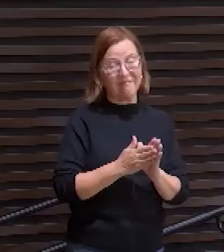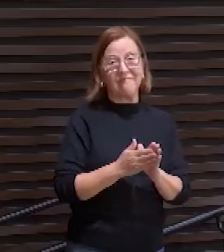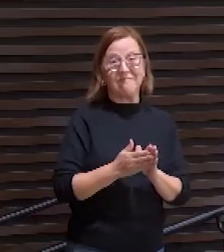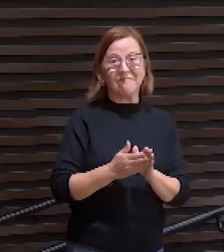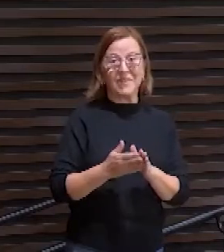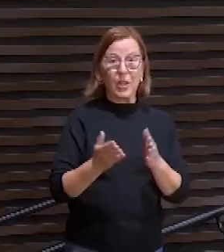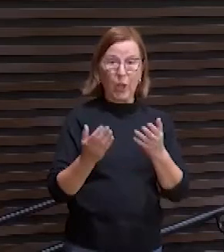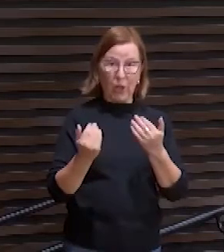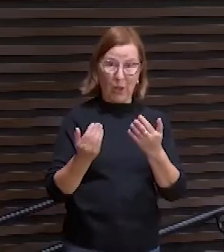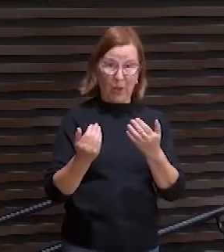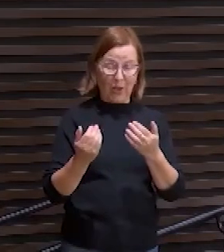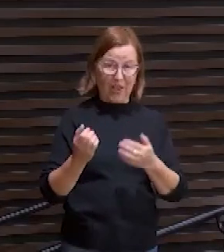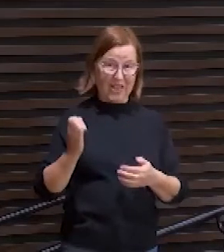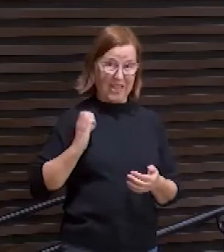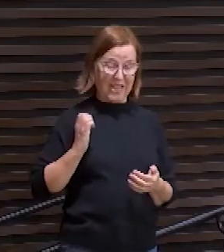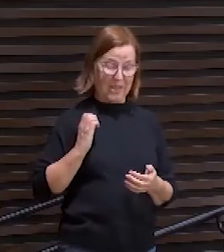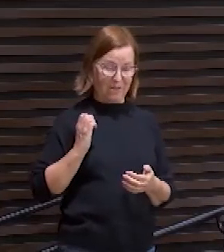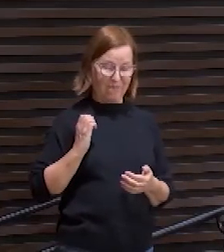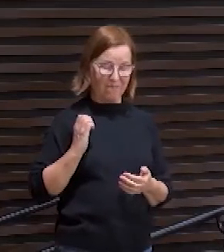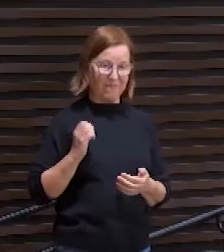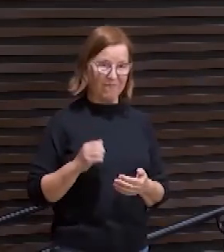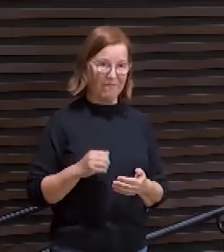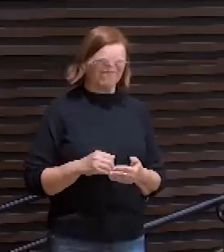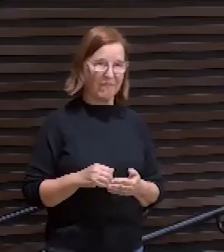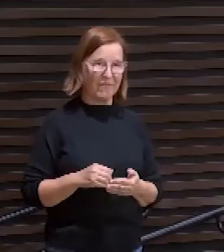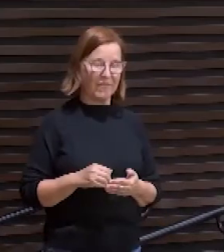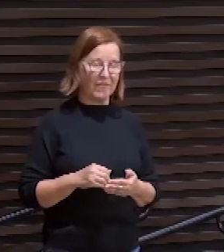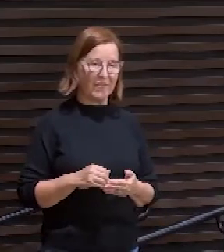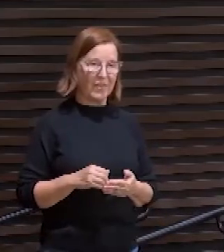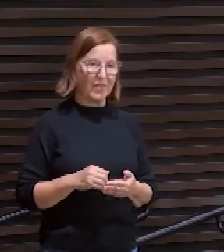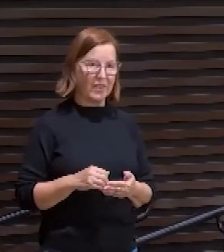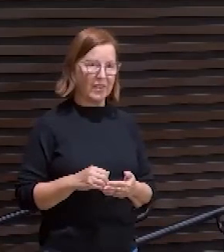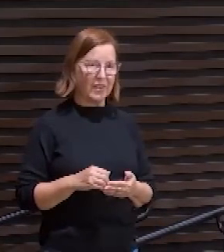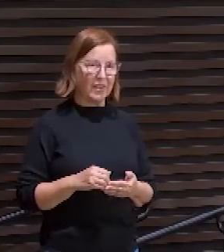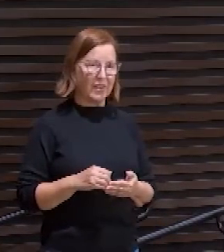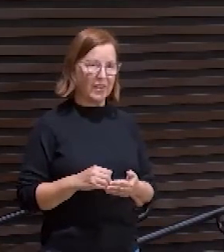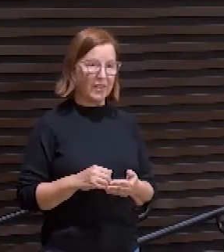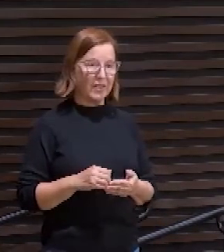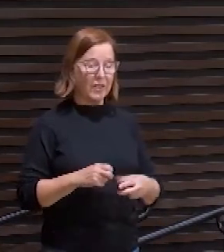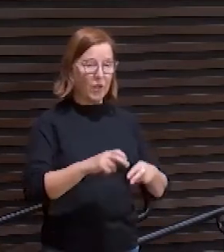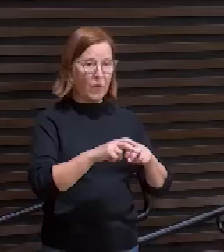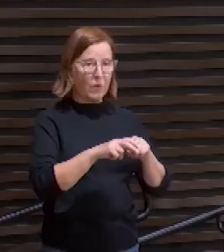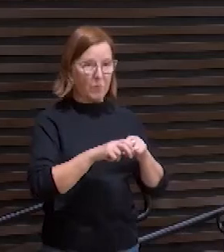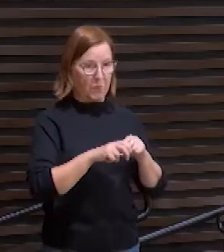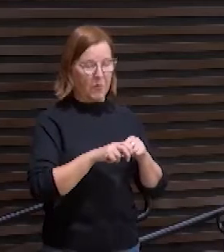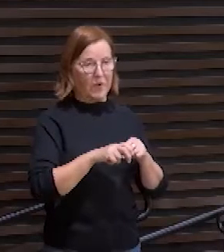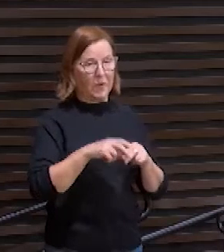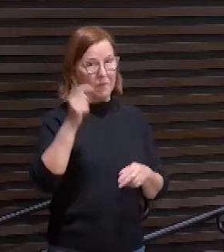rico, a partir de uma premissa equivocada.